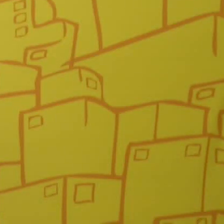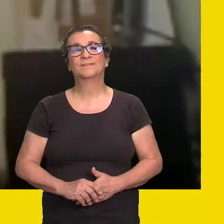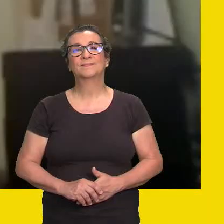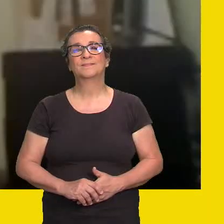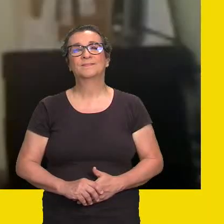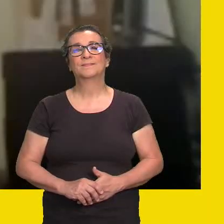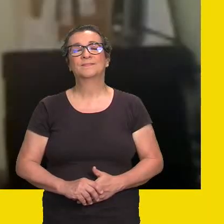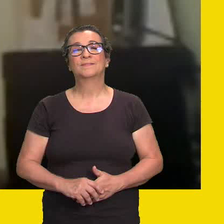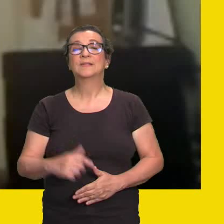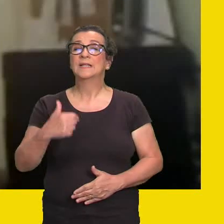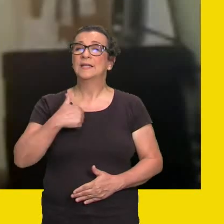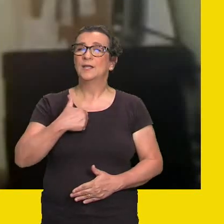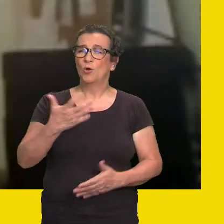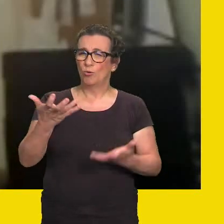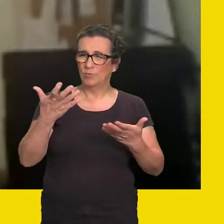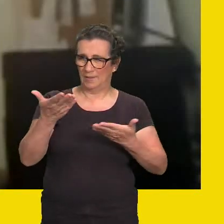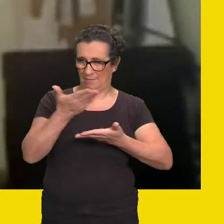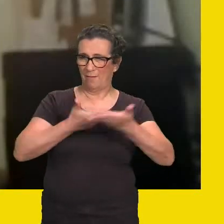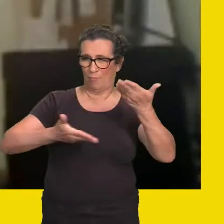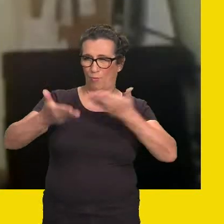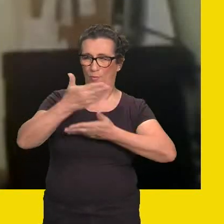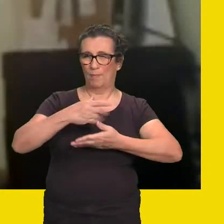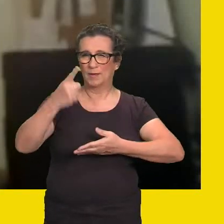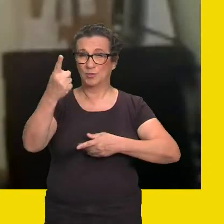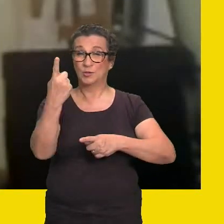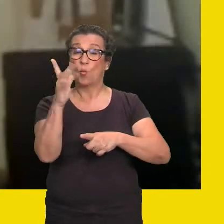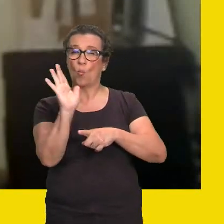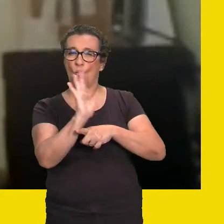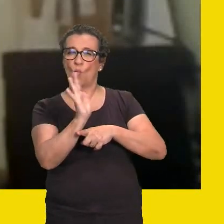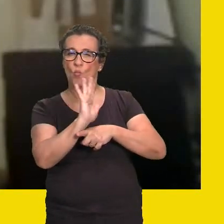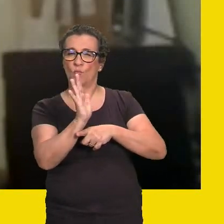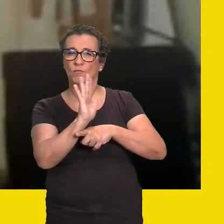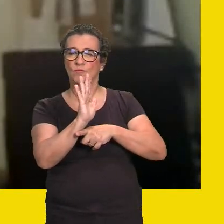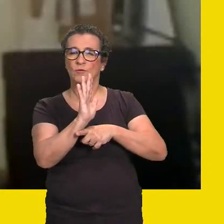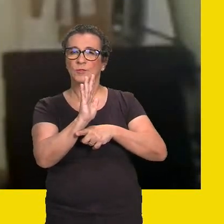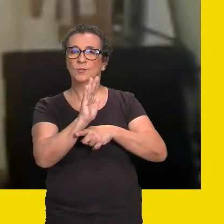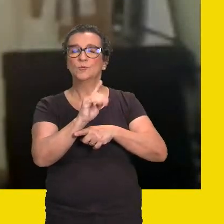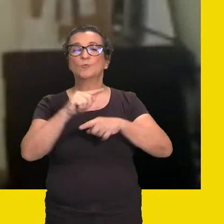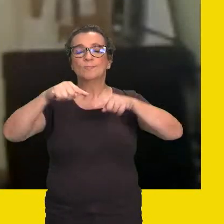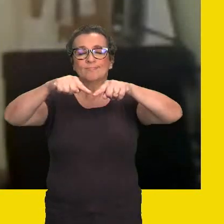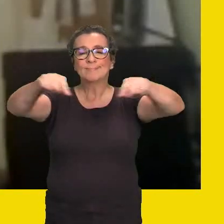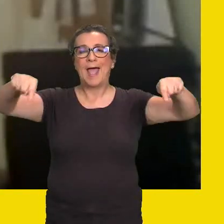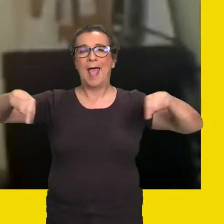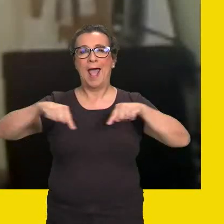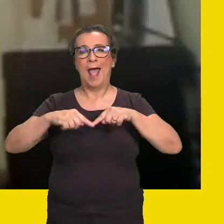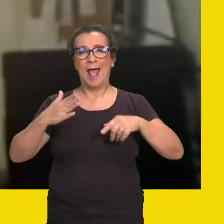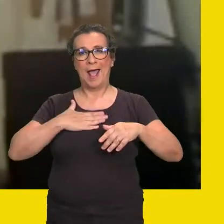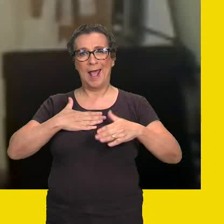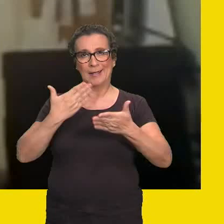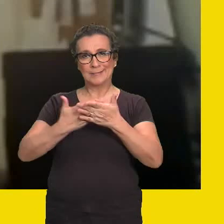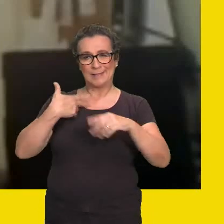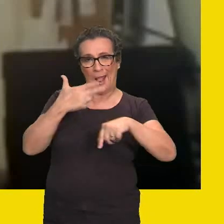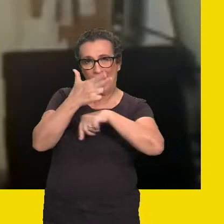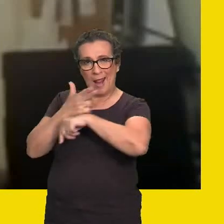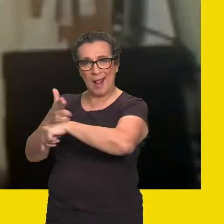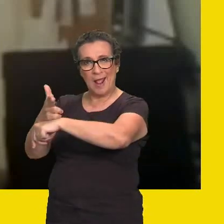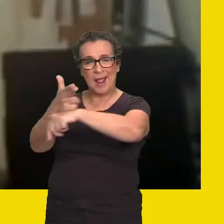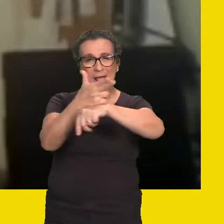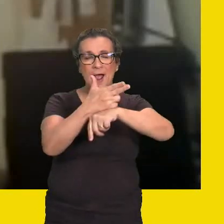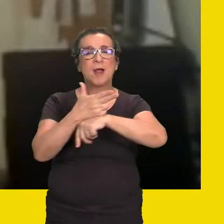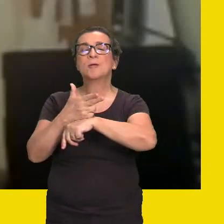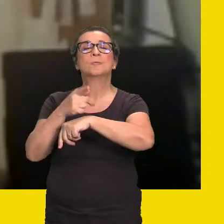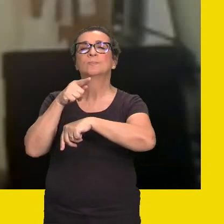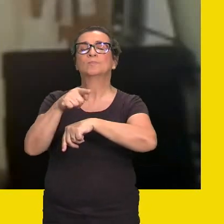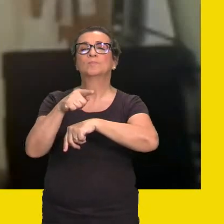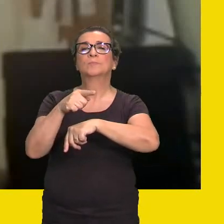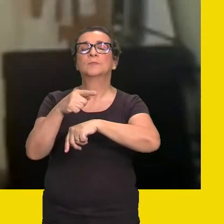alfabetização. Eu gostaria de compartilhar com vocês um vídeo produzido na minha sala de aula. Esse vídeo ele foi produzido a